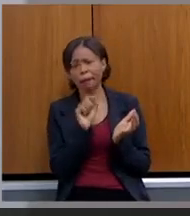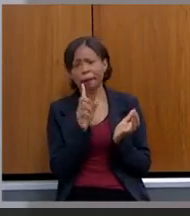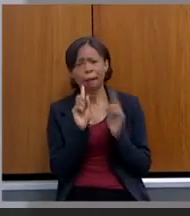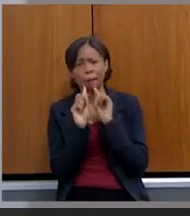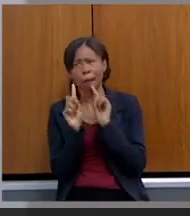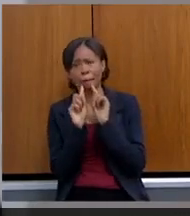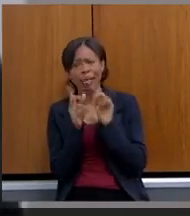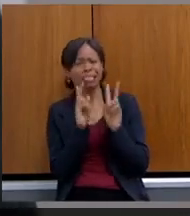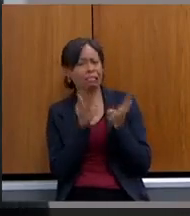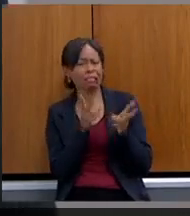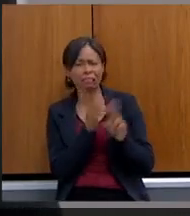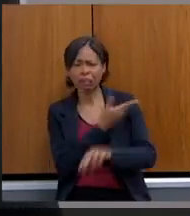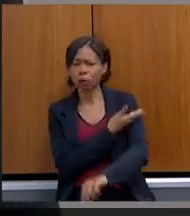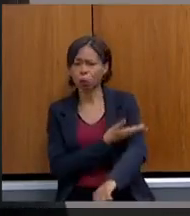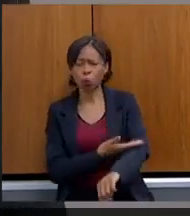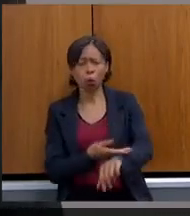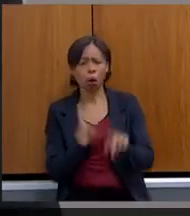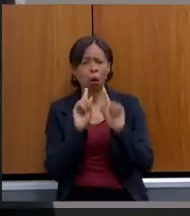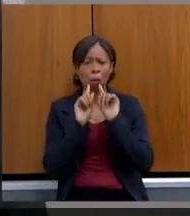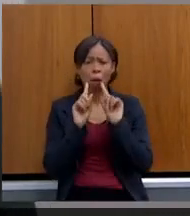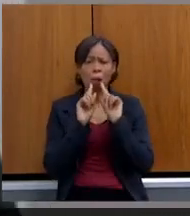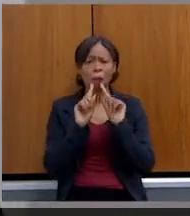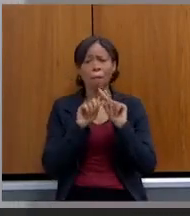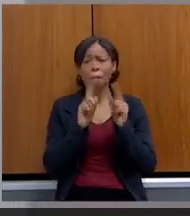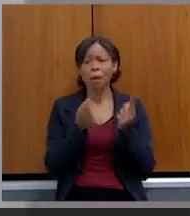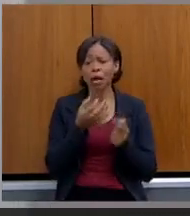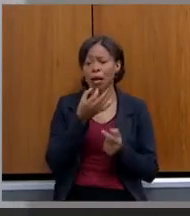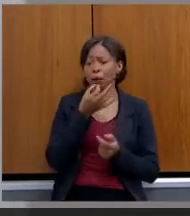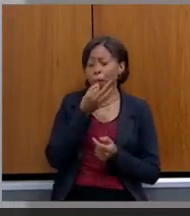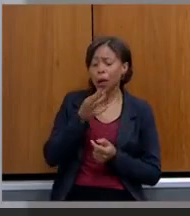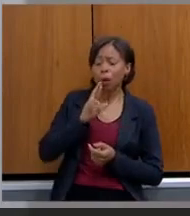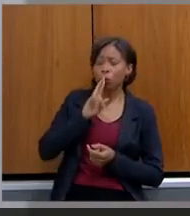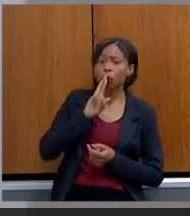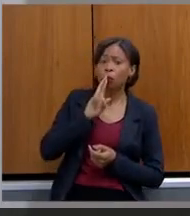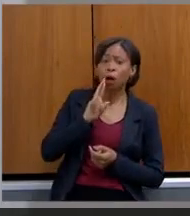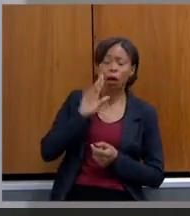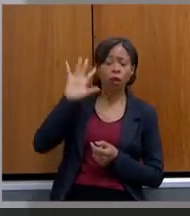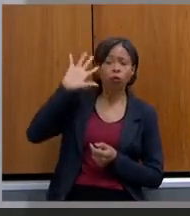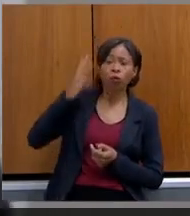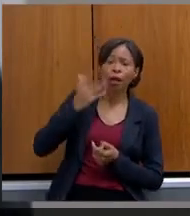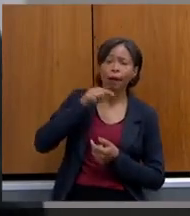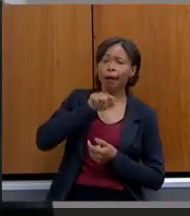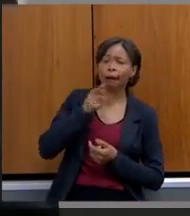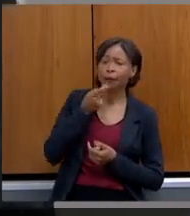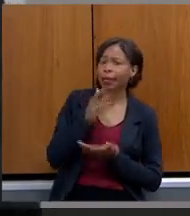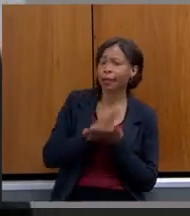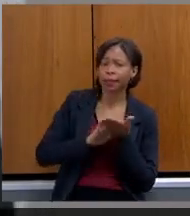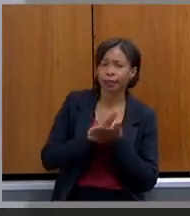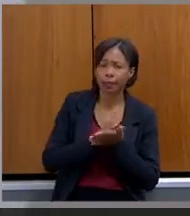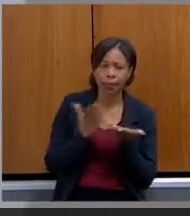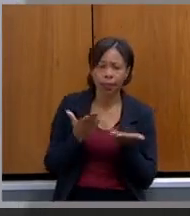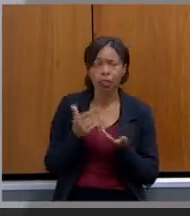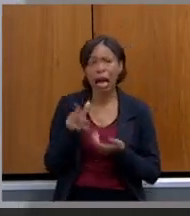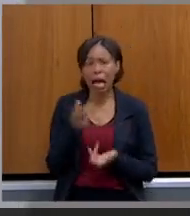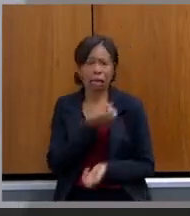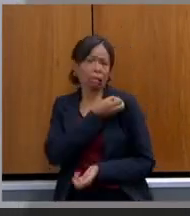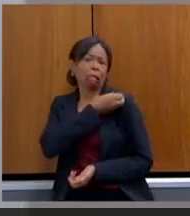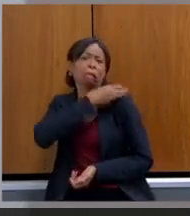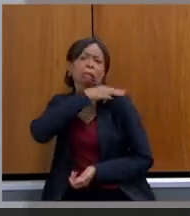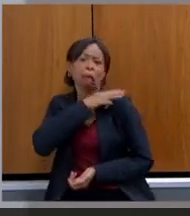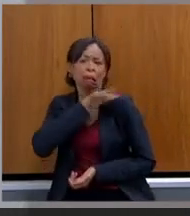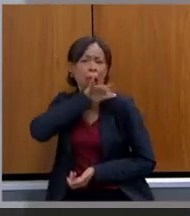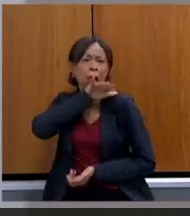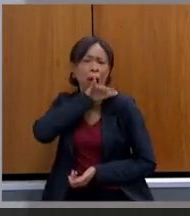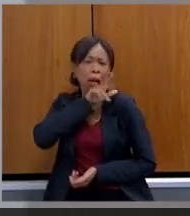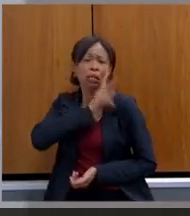por criticar não apresenta alguma outra possibilidade de solução ao ensino médio vai mal a Então foi mal